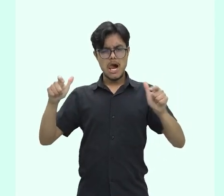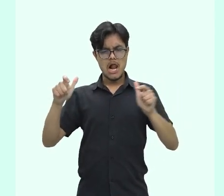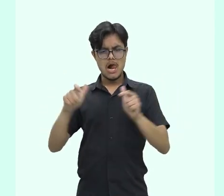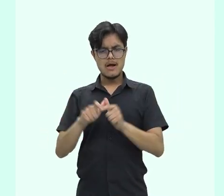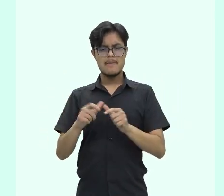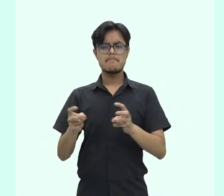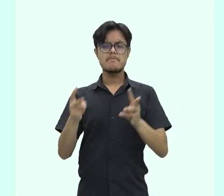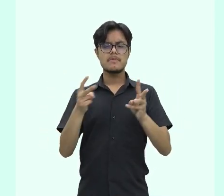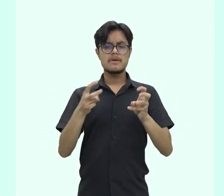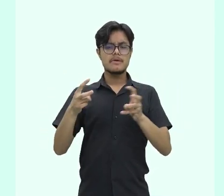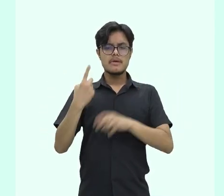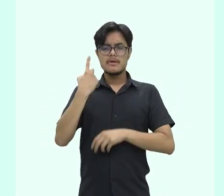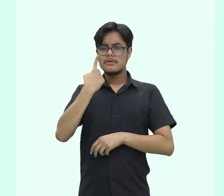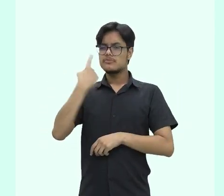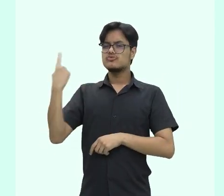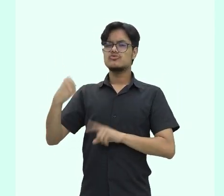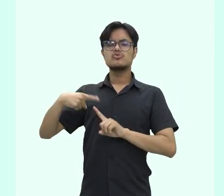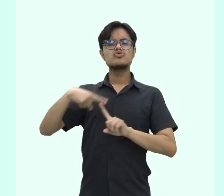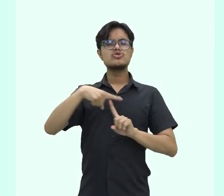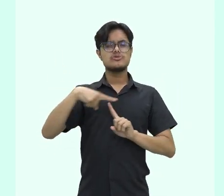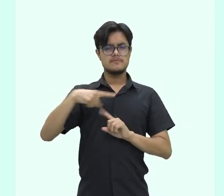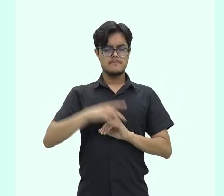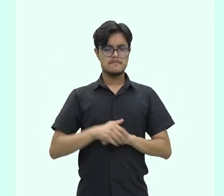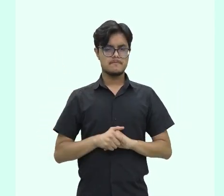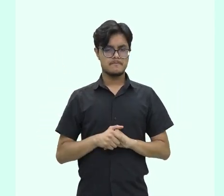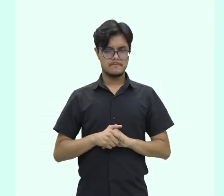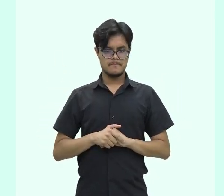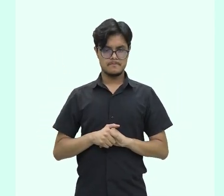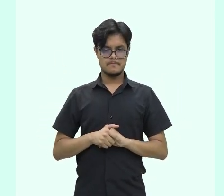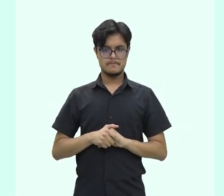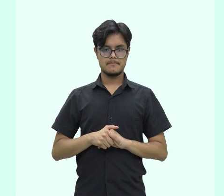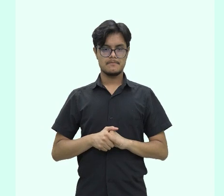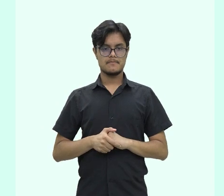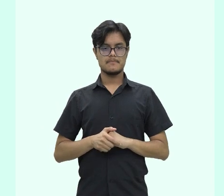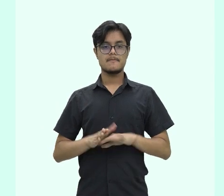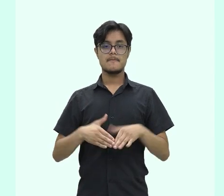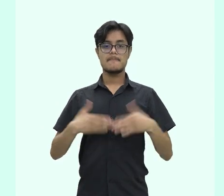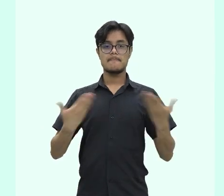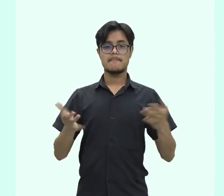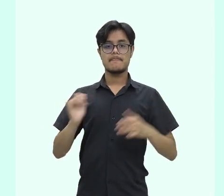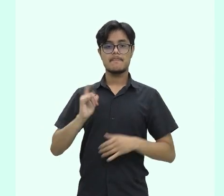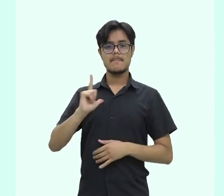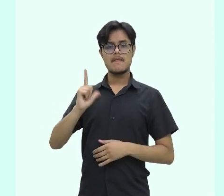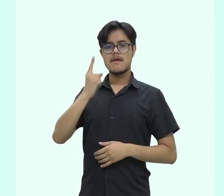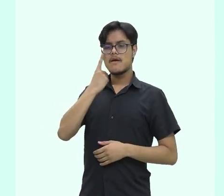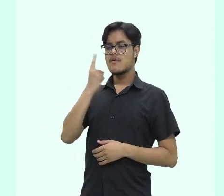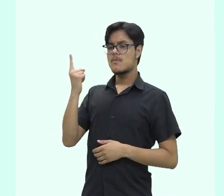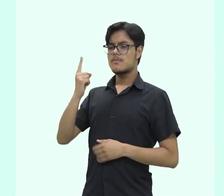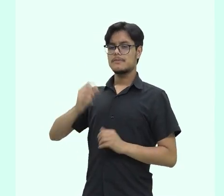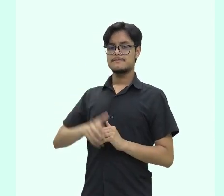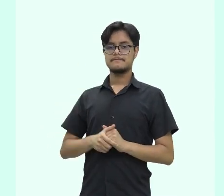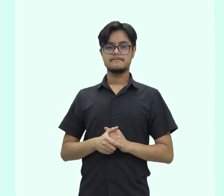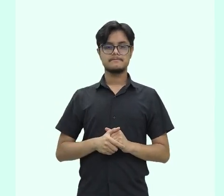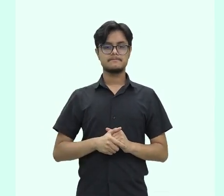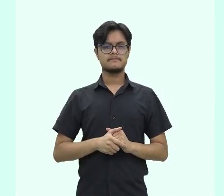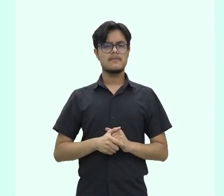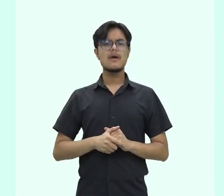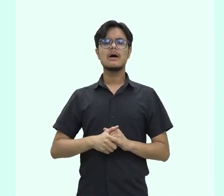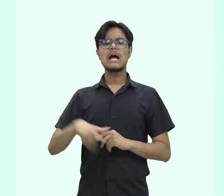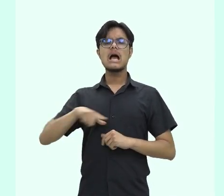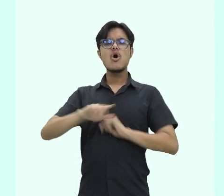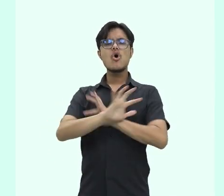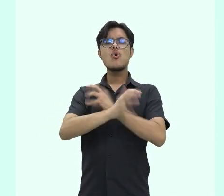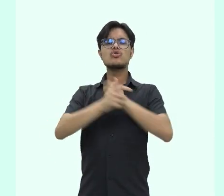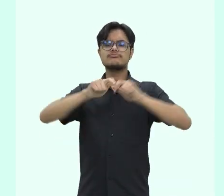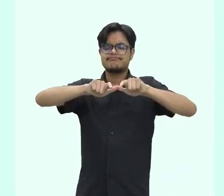observa comigo aí os tipos de ossos. Olha só, a gente vai encontrar então no nosso esqueleto, representado aí na nossa imagem, ossos planos, né, como você